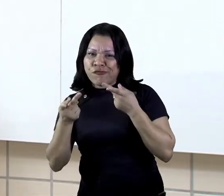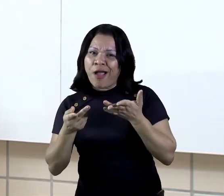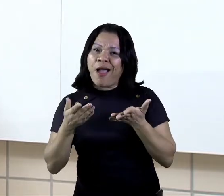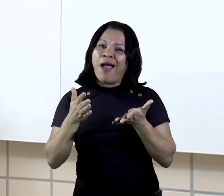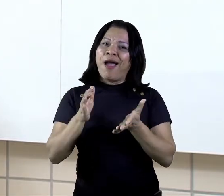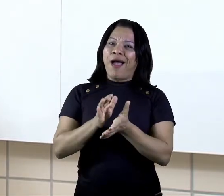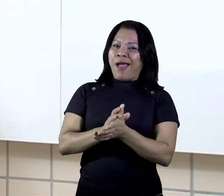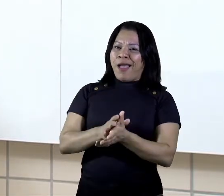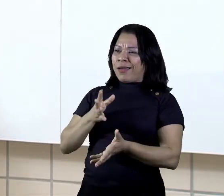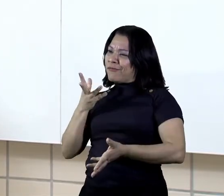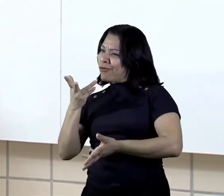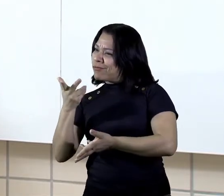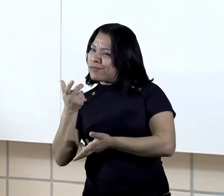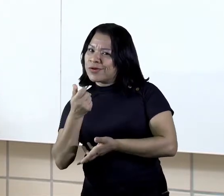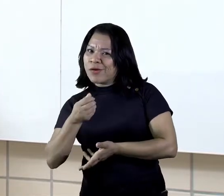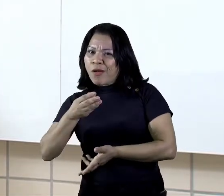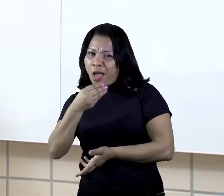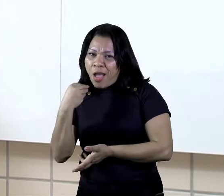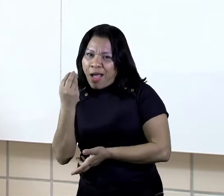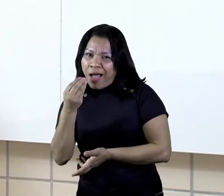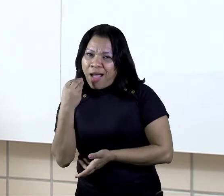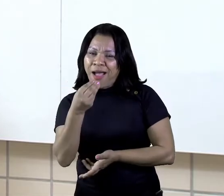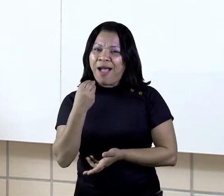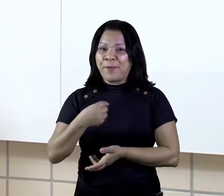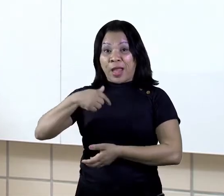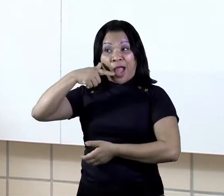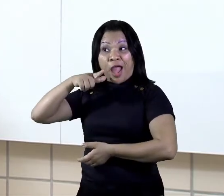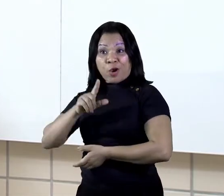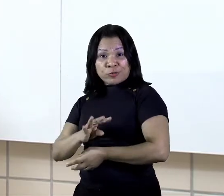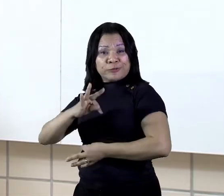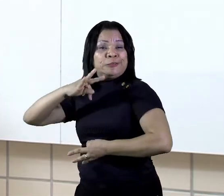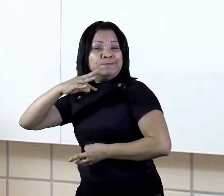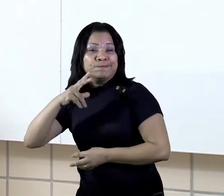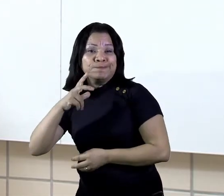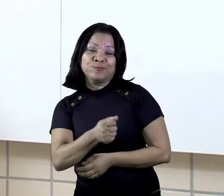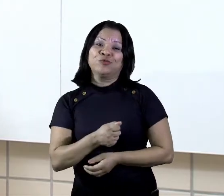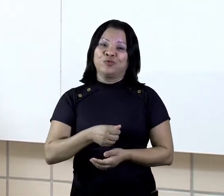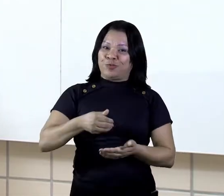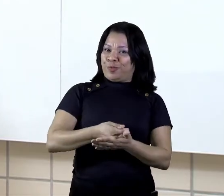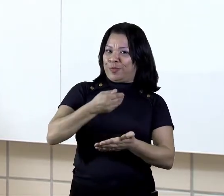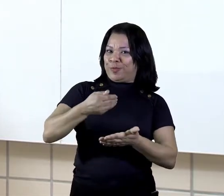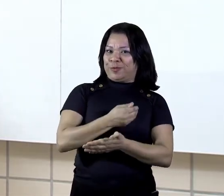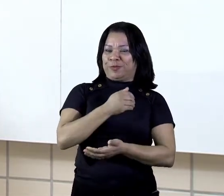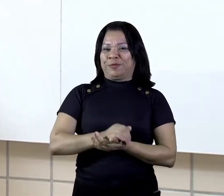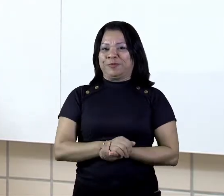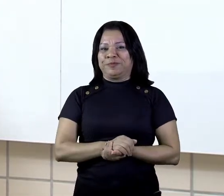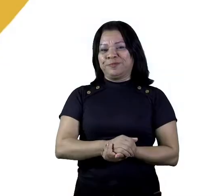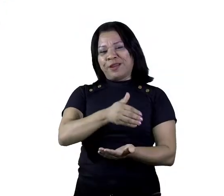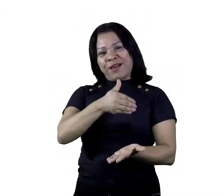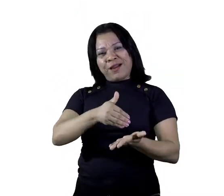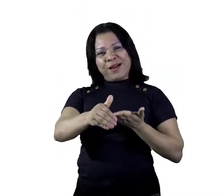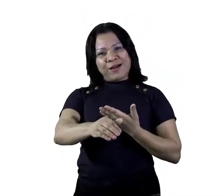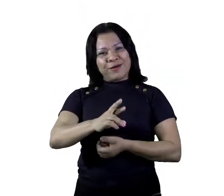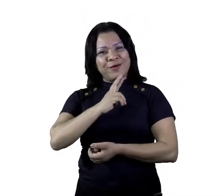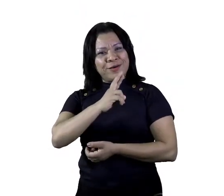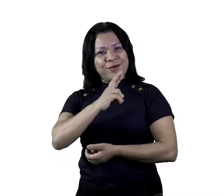até que conseguisse tudo o que ele precisava para uma bela sopa. Continuando, vamos responder umas